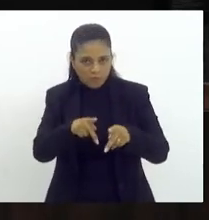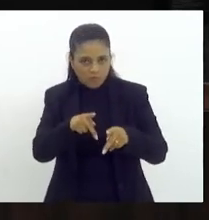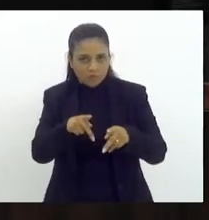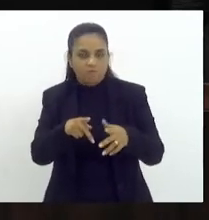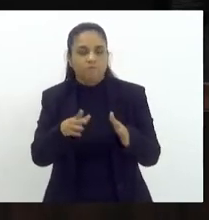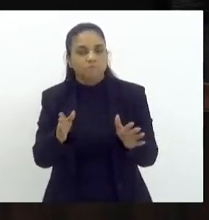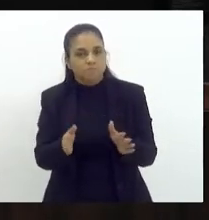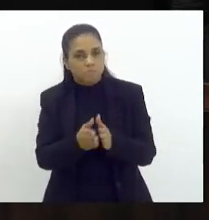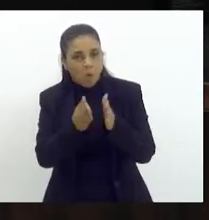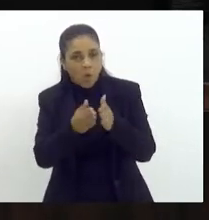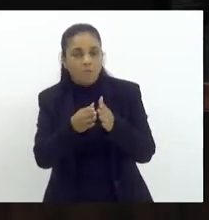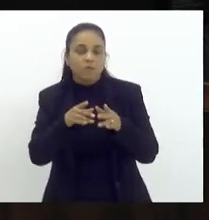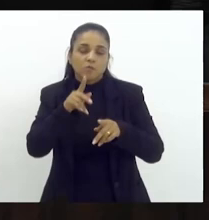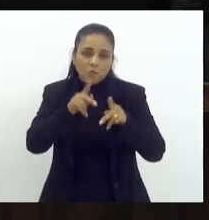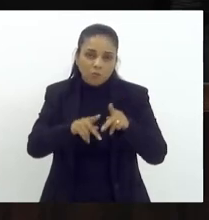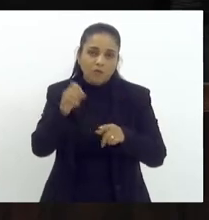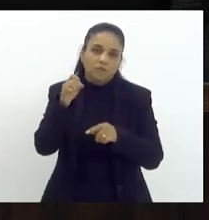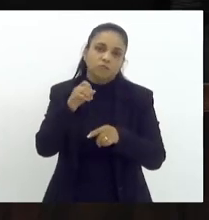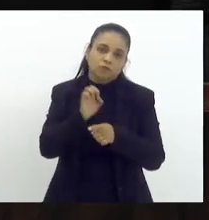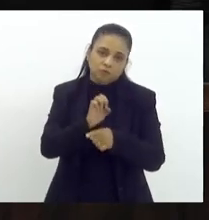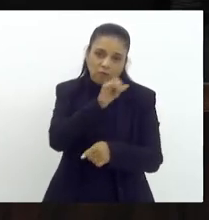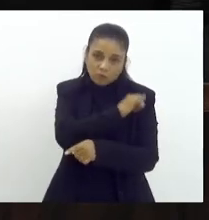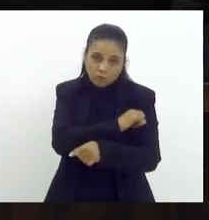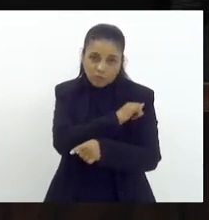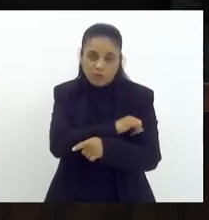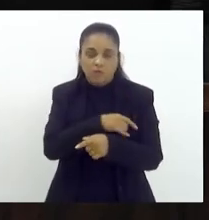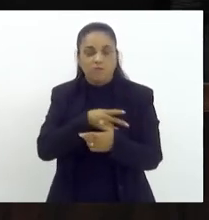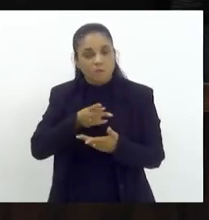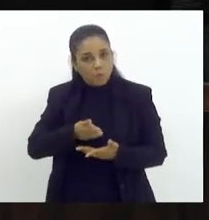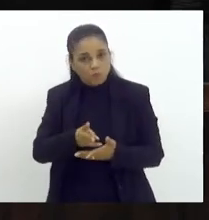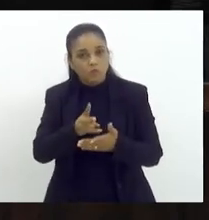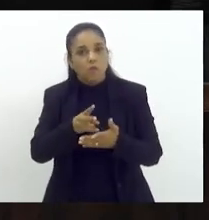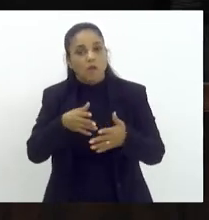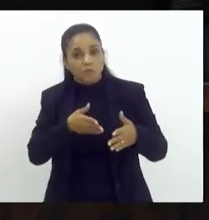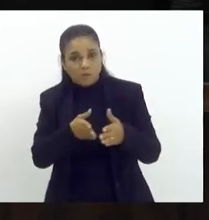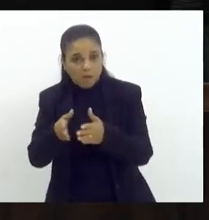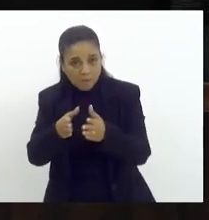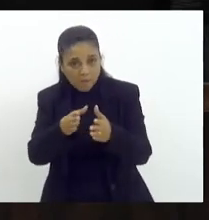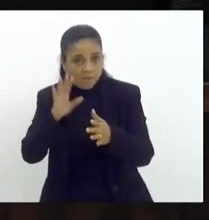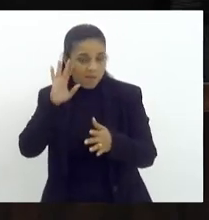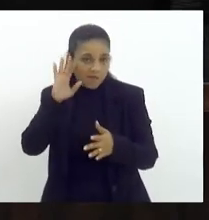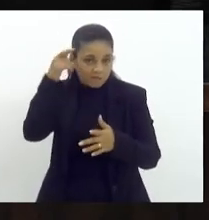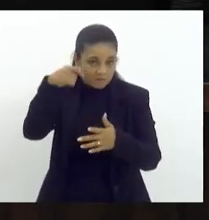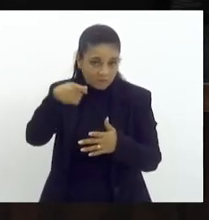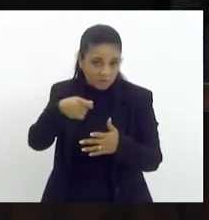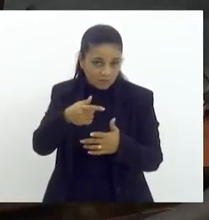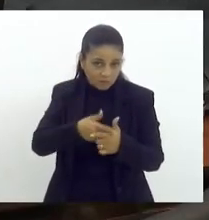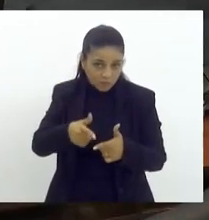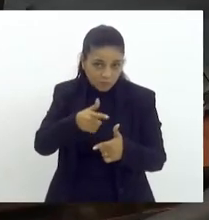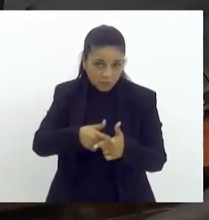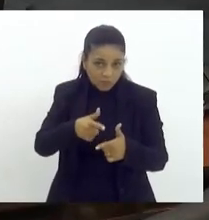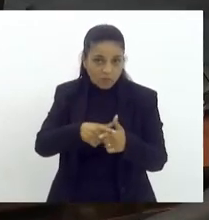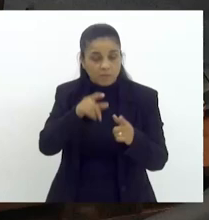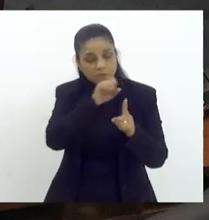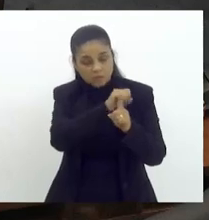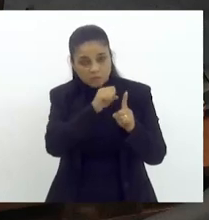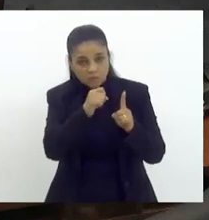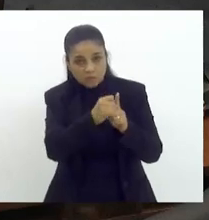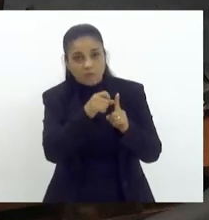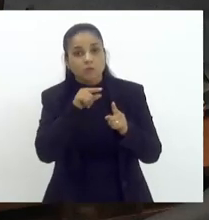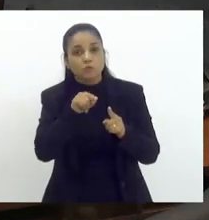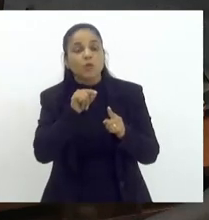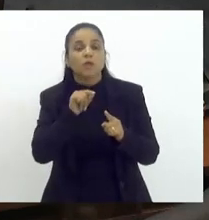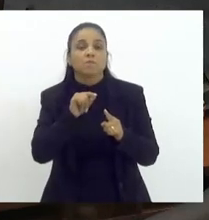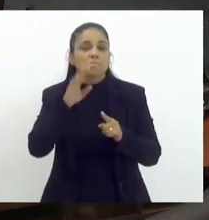continuaremos aqui na luta e o melhor caminho para a solução do problema e dos problemas que a nossa sociedade enfrenta é